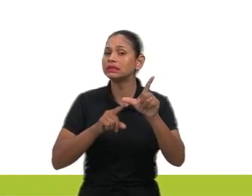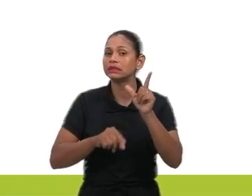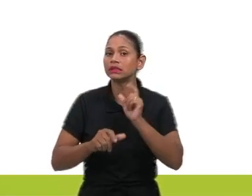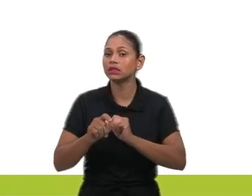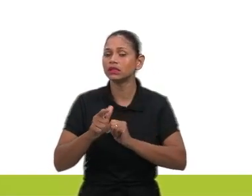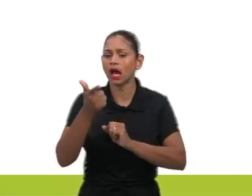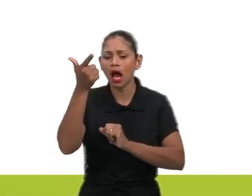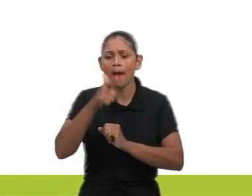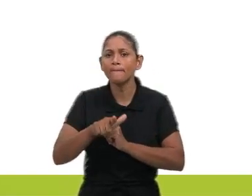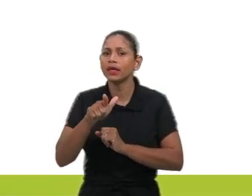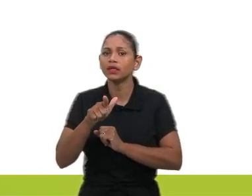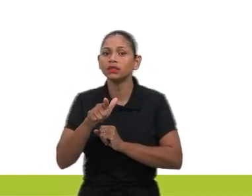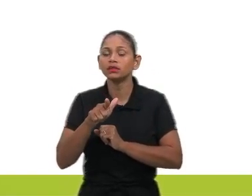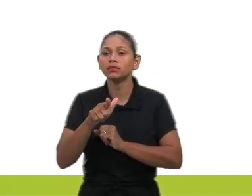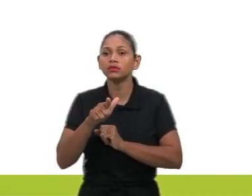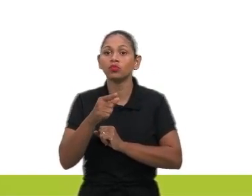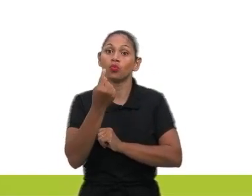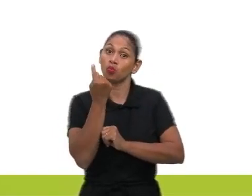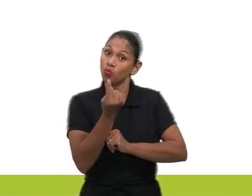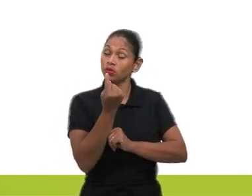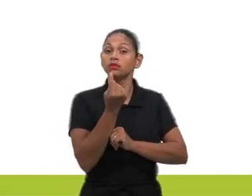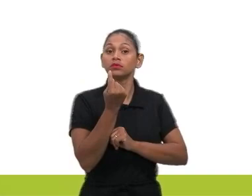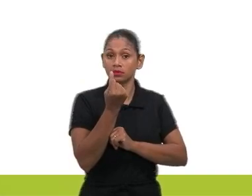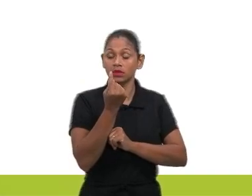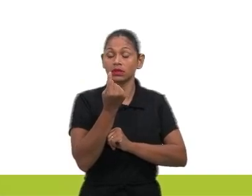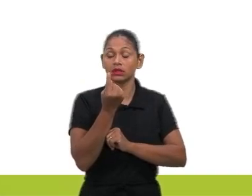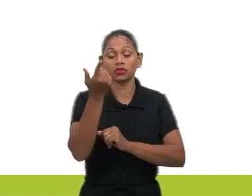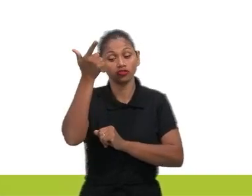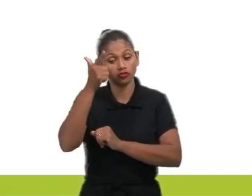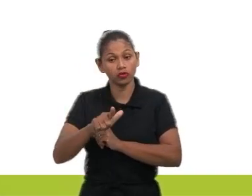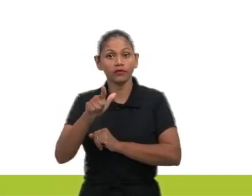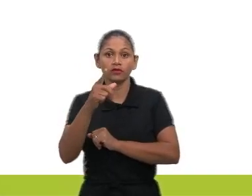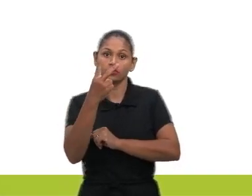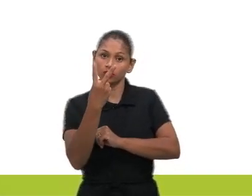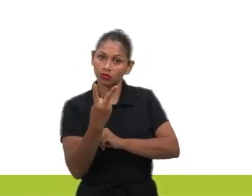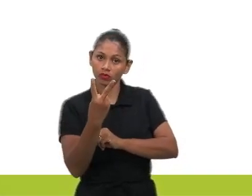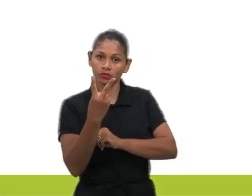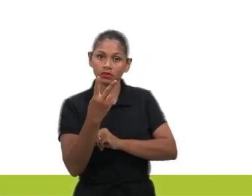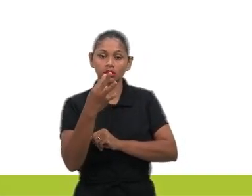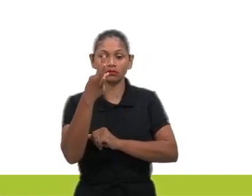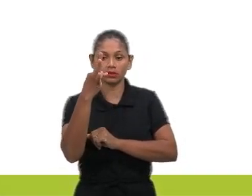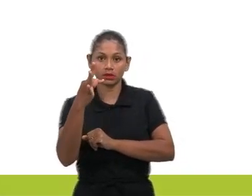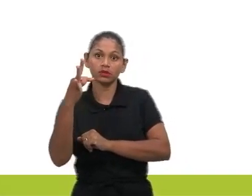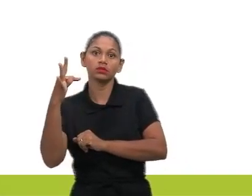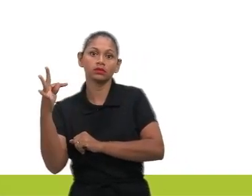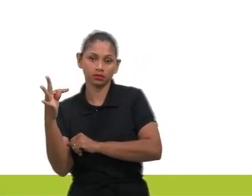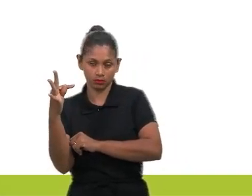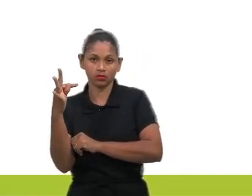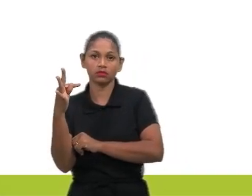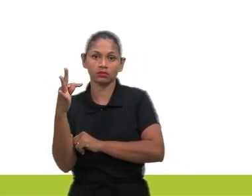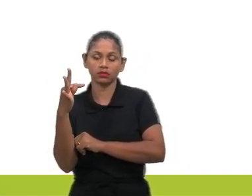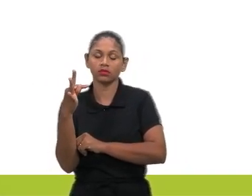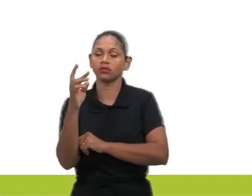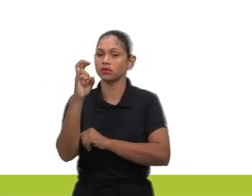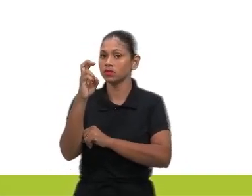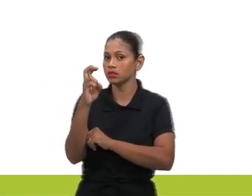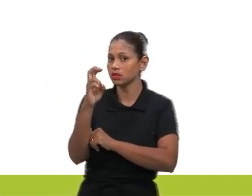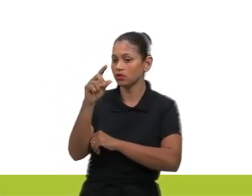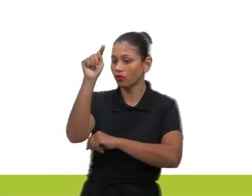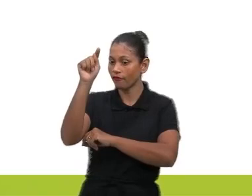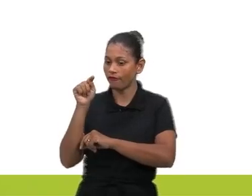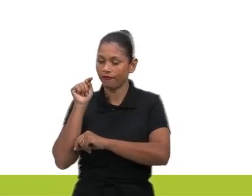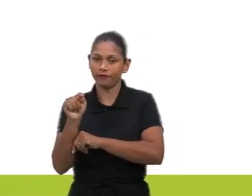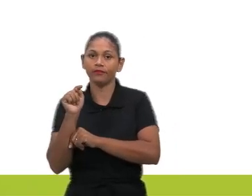tenho uma letra que se repete quantas vezes? 2 vezes. Então, se eu tenho 5 consoantes, você vai pegar 5 fatorial e